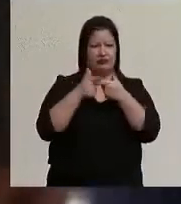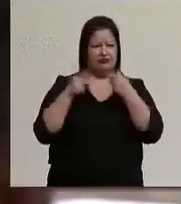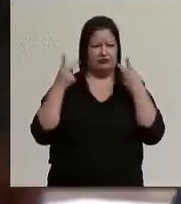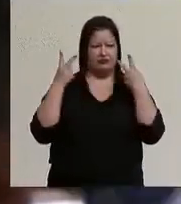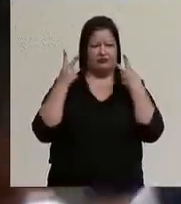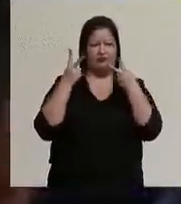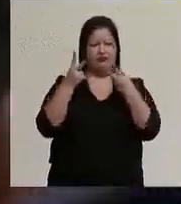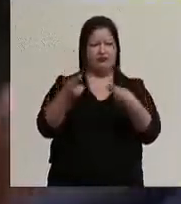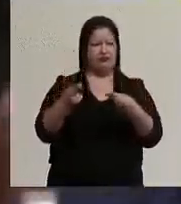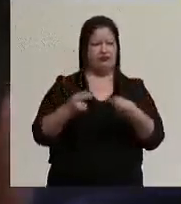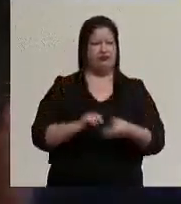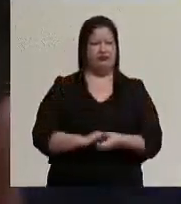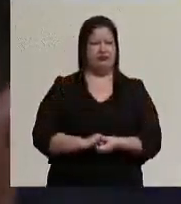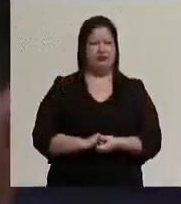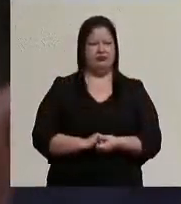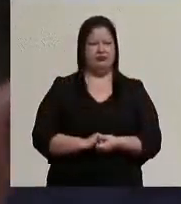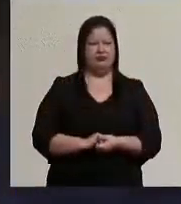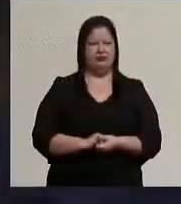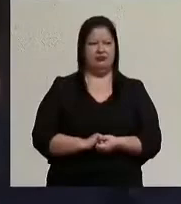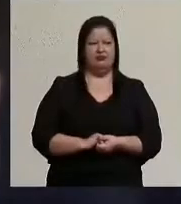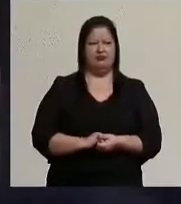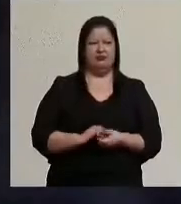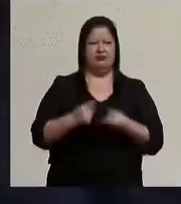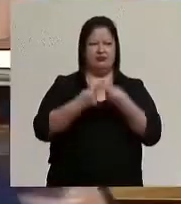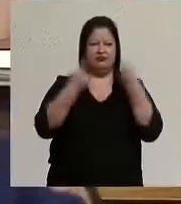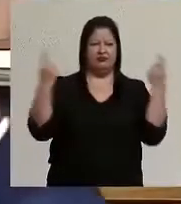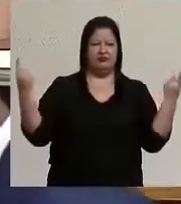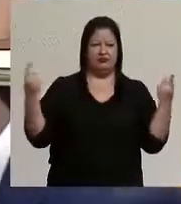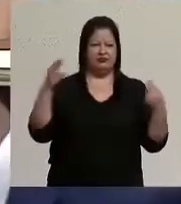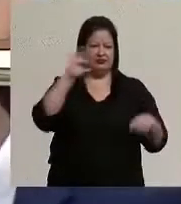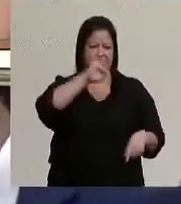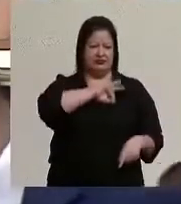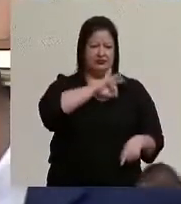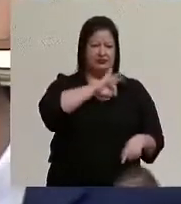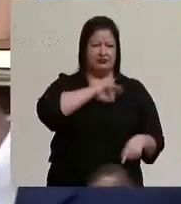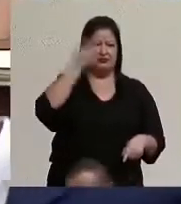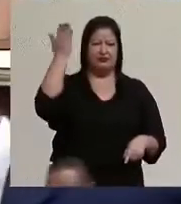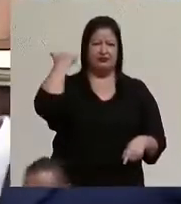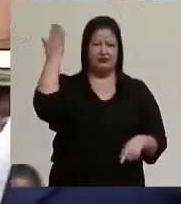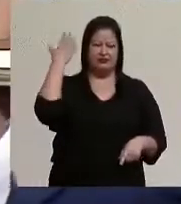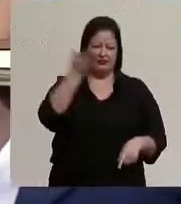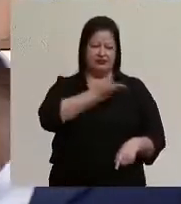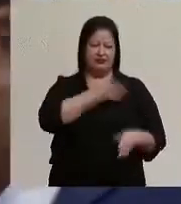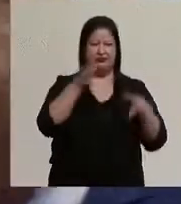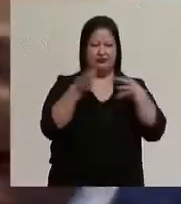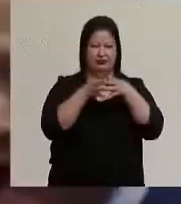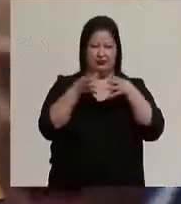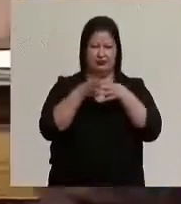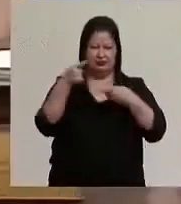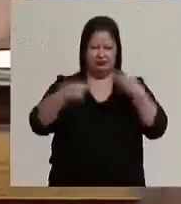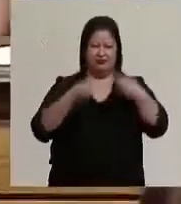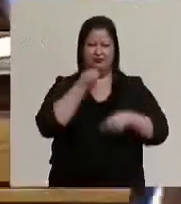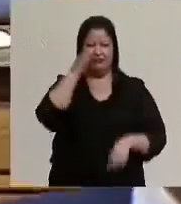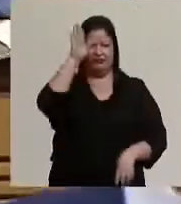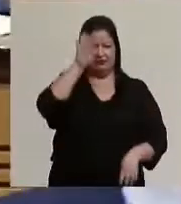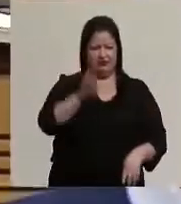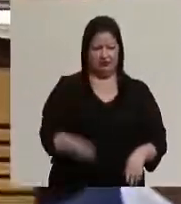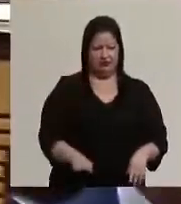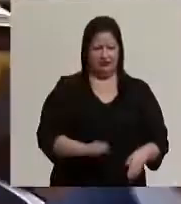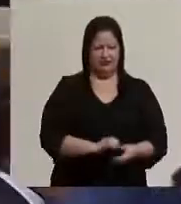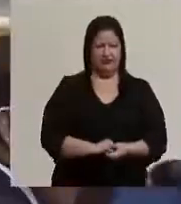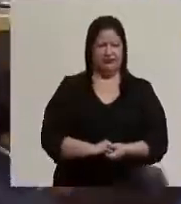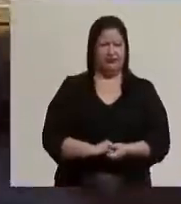com a mesma questão só que acontece que o delegado da época era amigo do grupo político Boa tarde